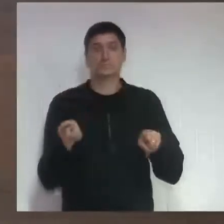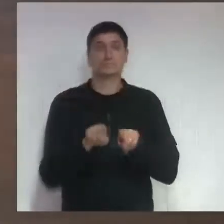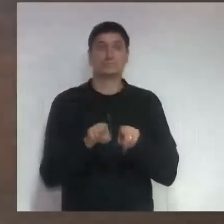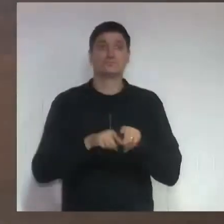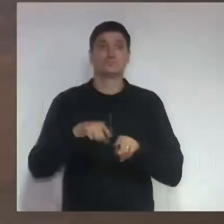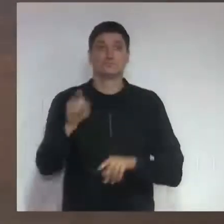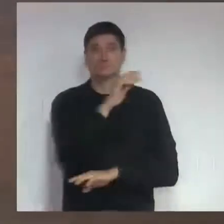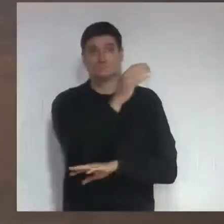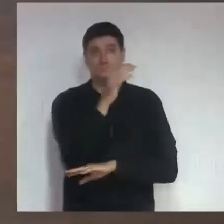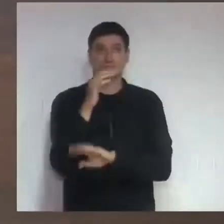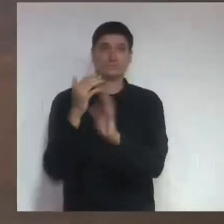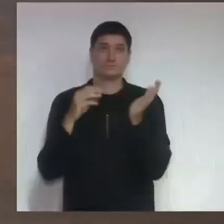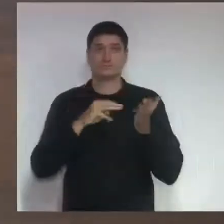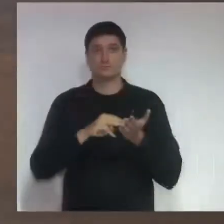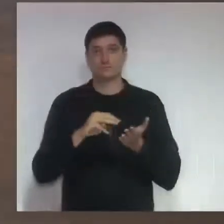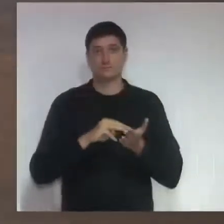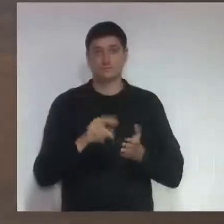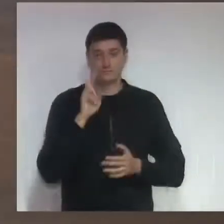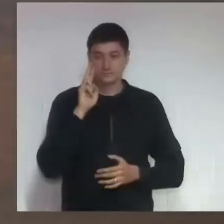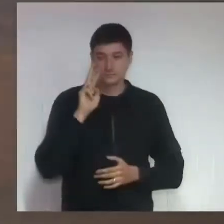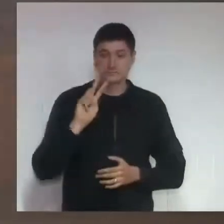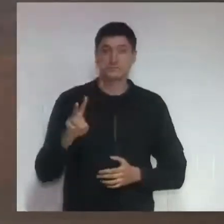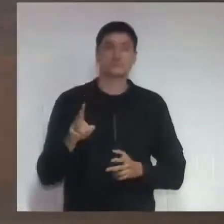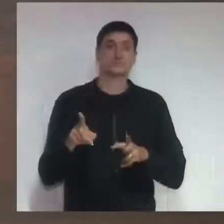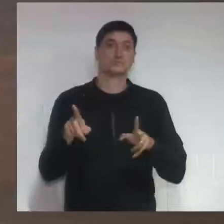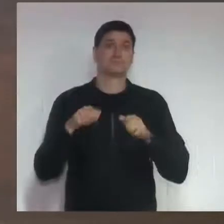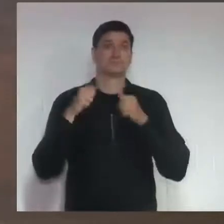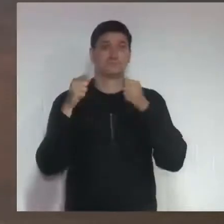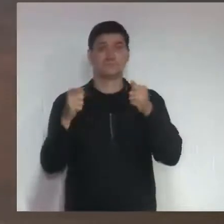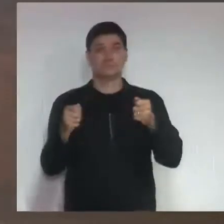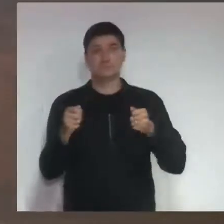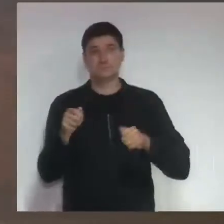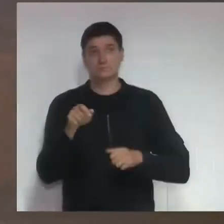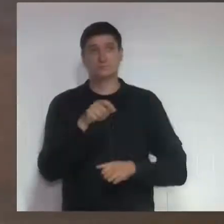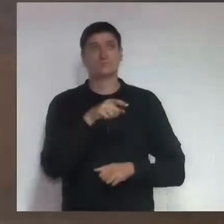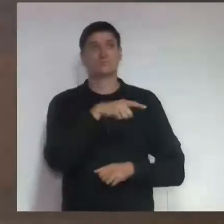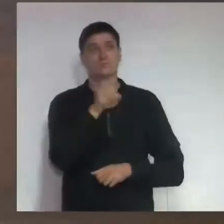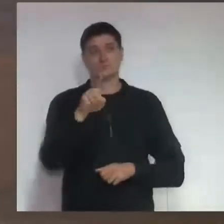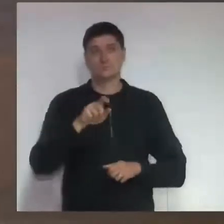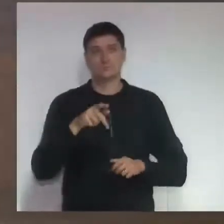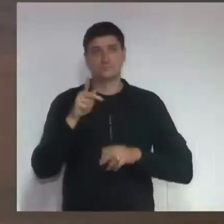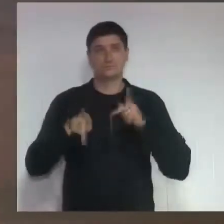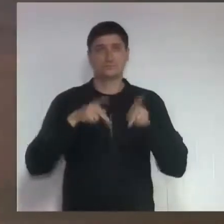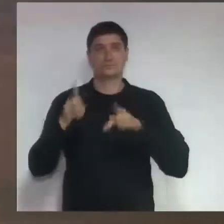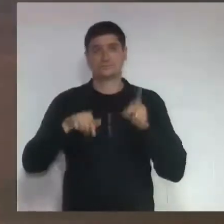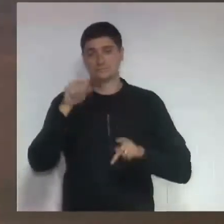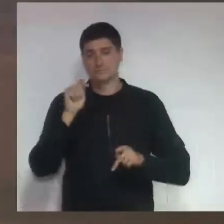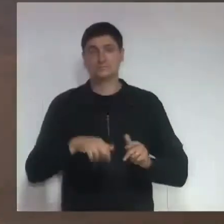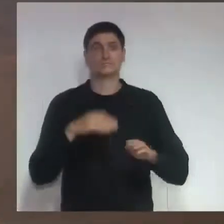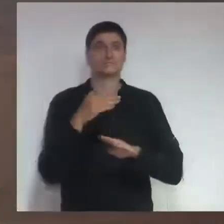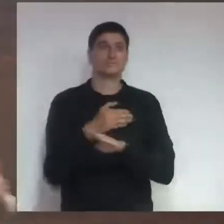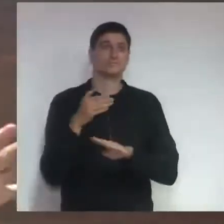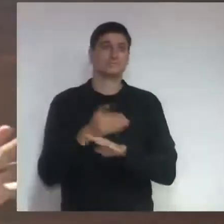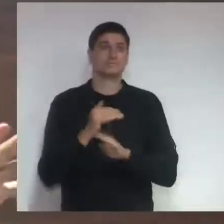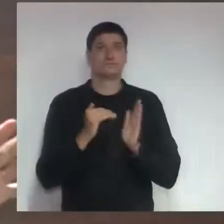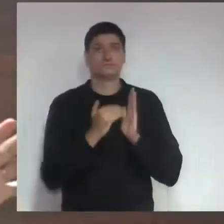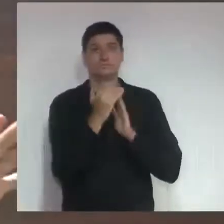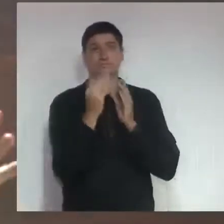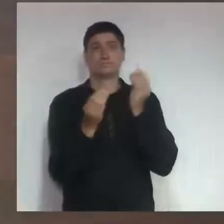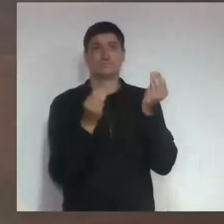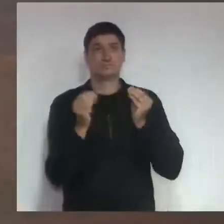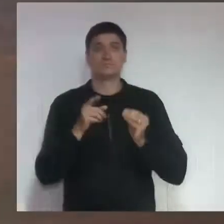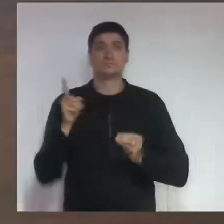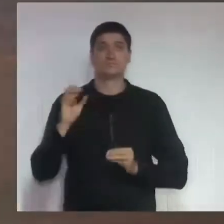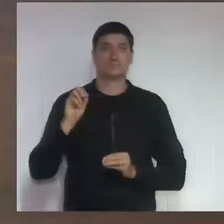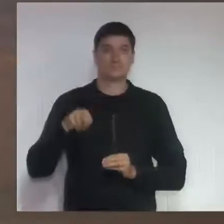é que a gente descobre uma fórmula, uma maneira com que a população participe mais? A ONU dá